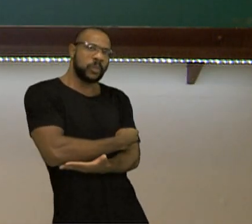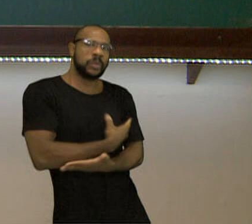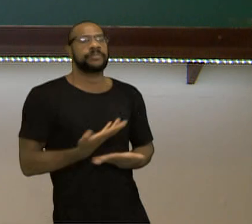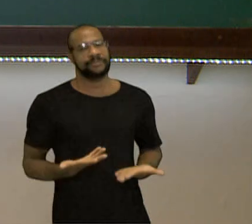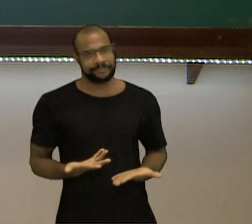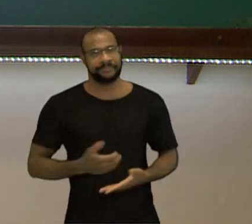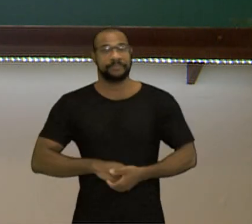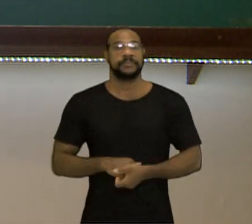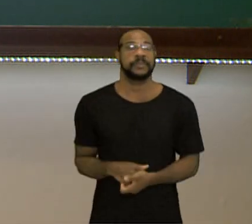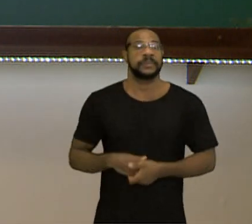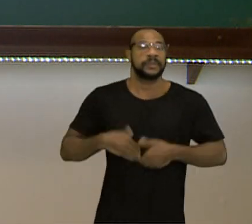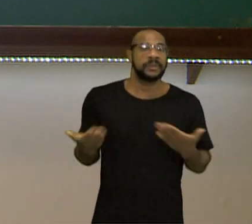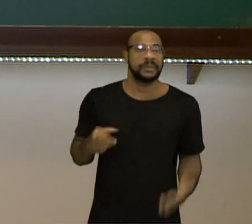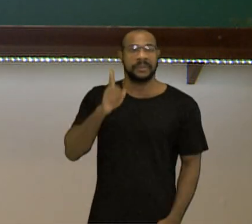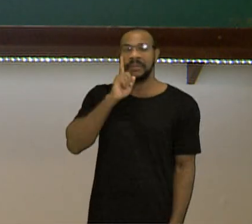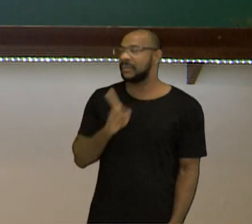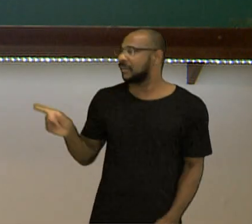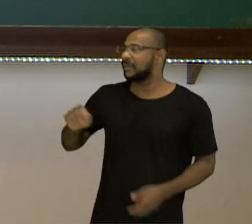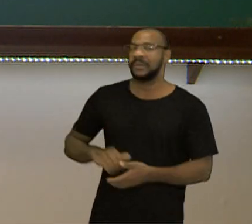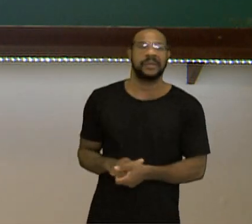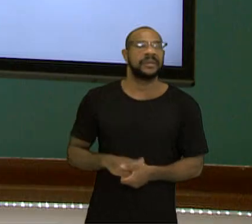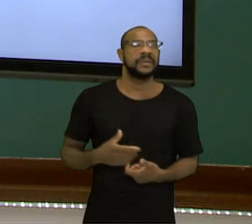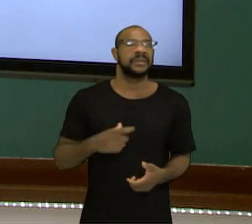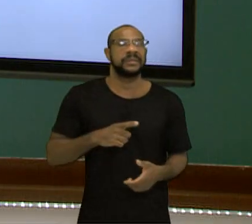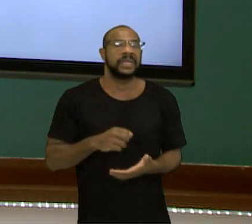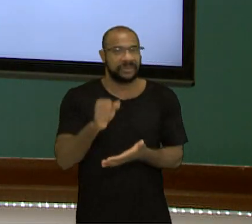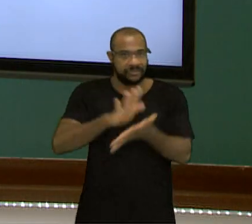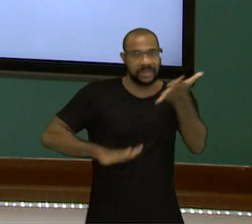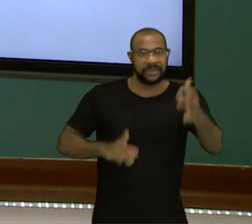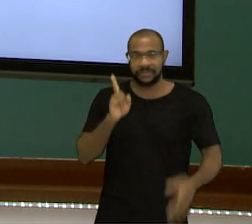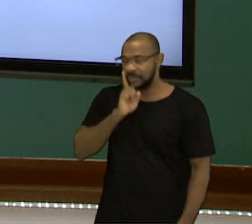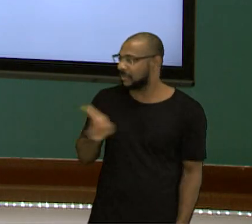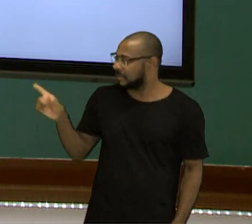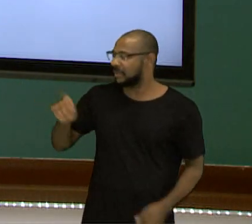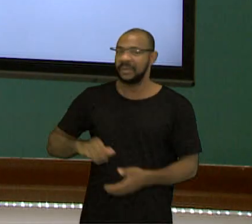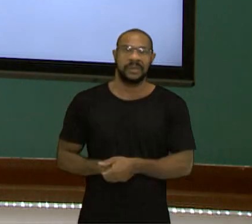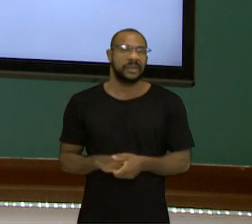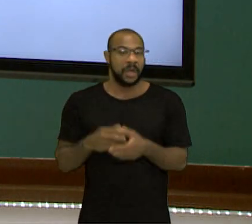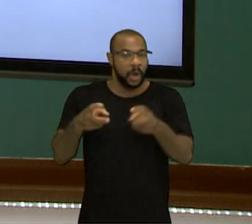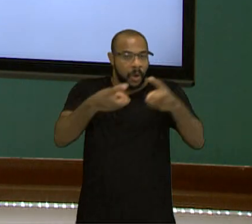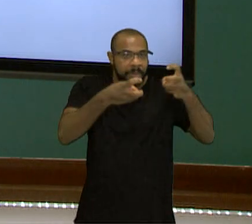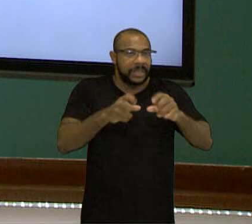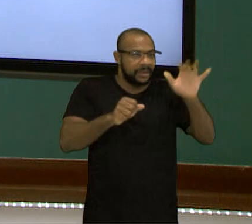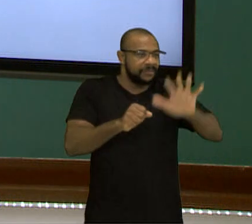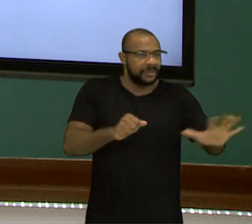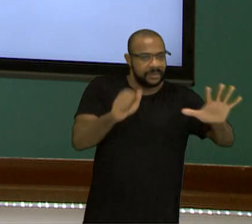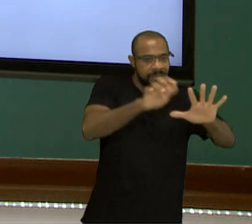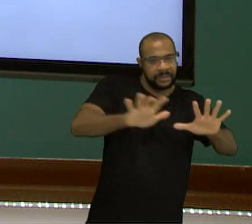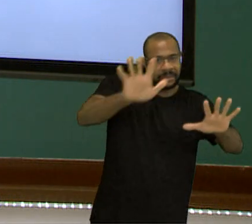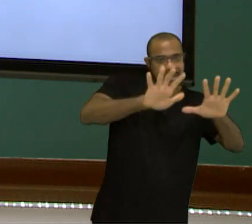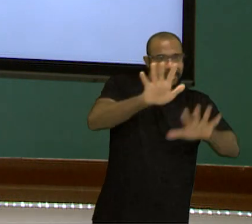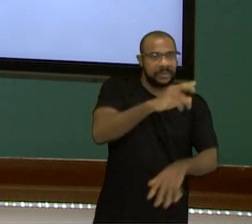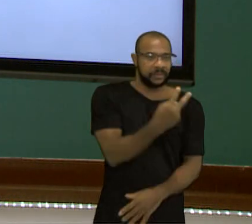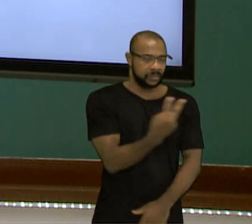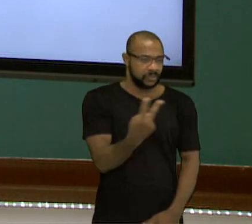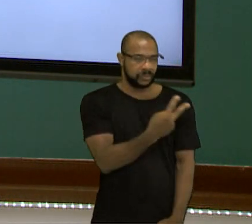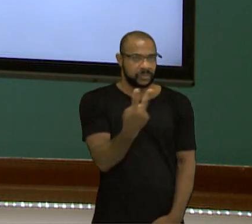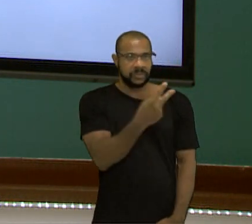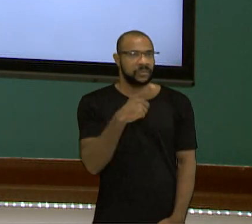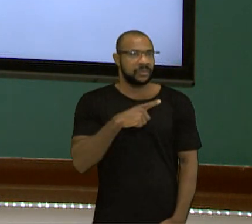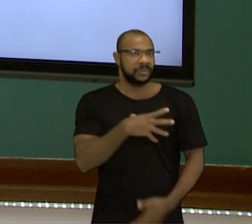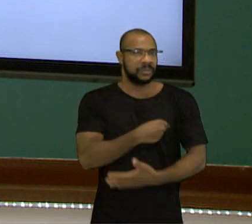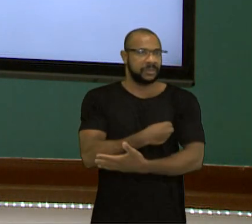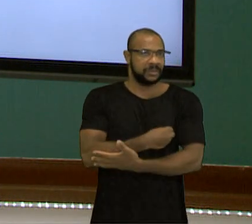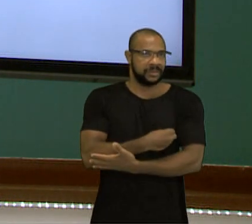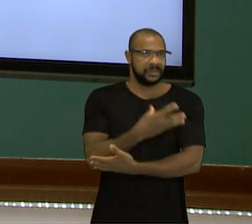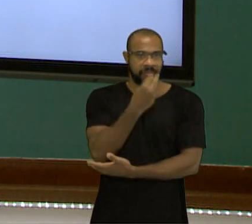aqui no Brasil. Tenho essa atividade aqui, então peço que a gente observe essas essas imagens. Aqui a gente tem a foto da